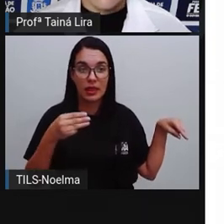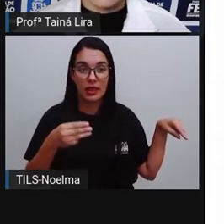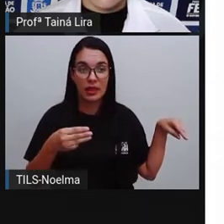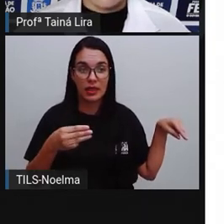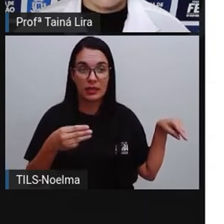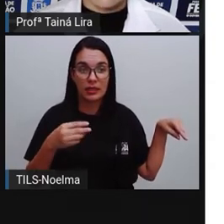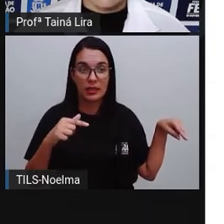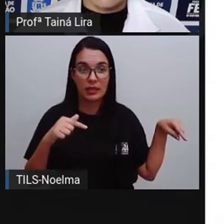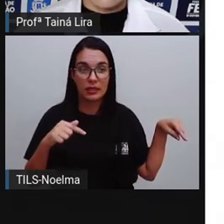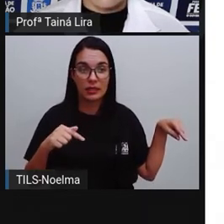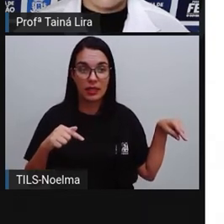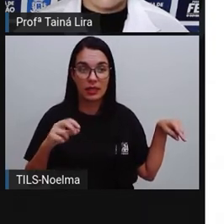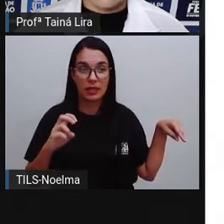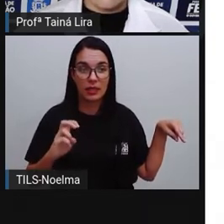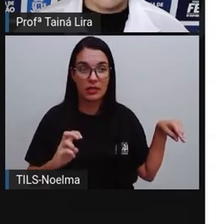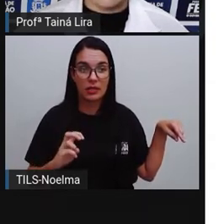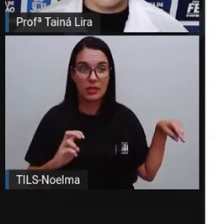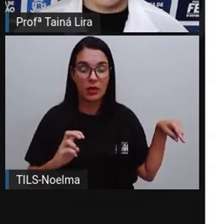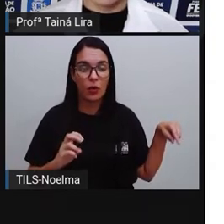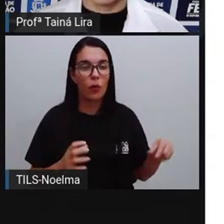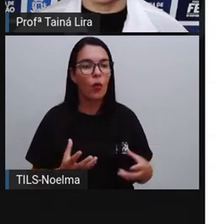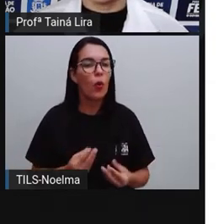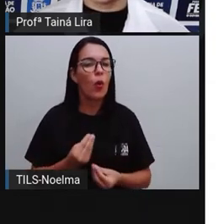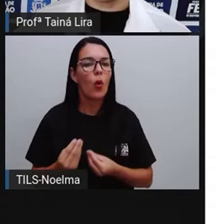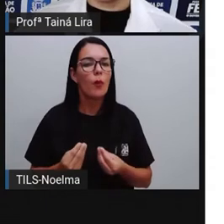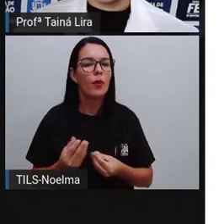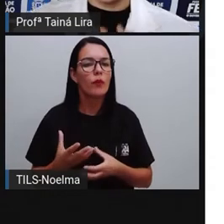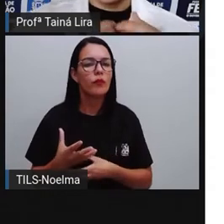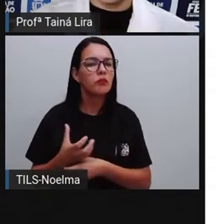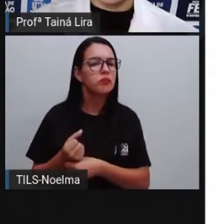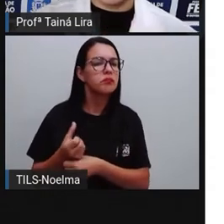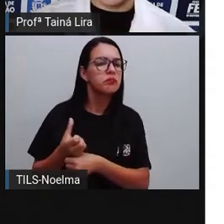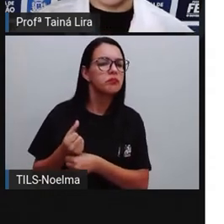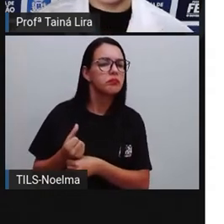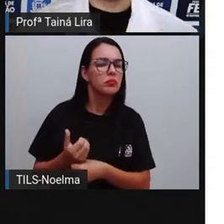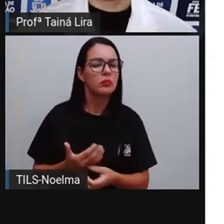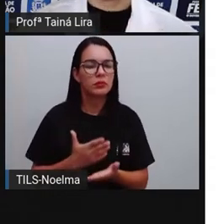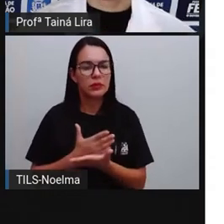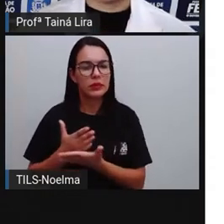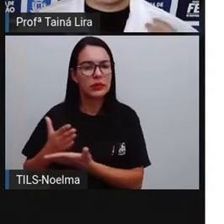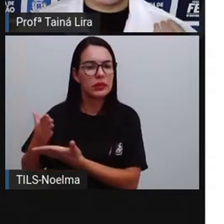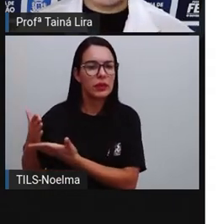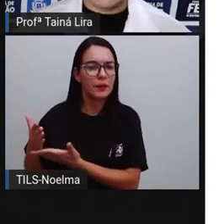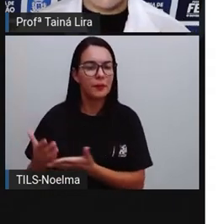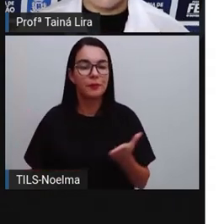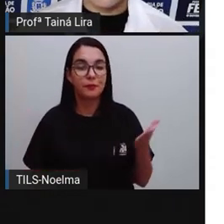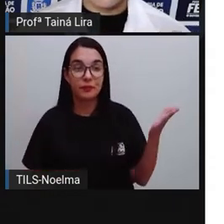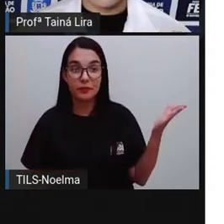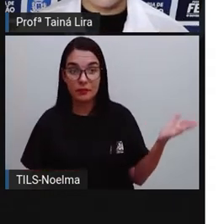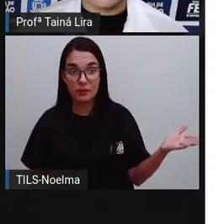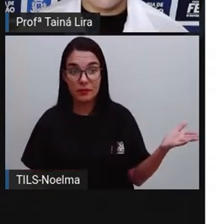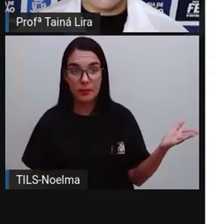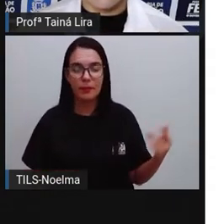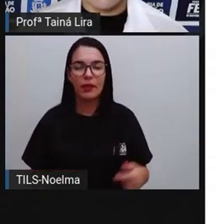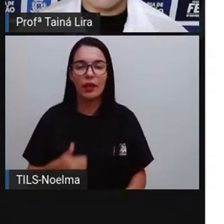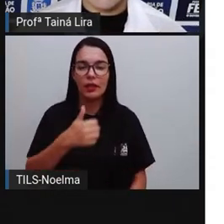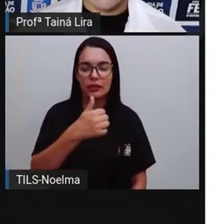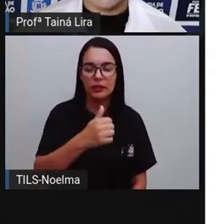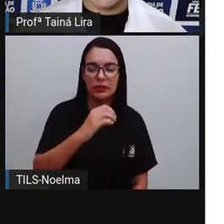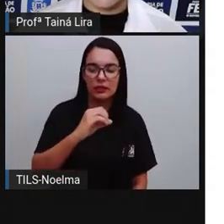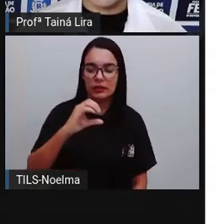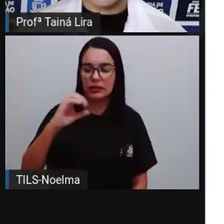a 375 como é que eu a grupo pro tão agrupamos de 100